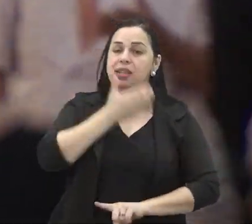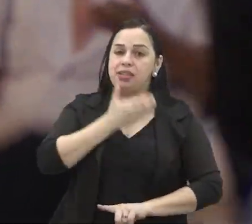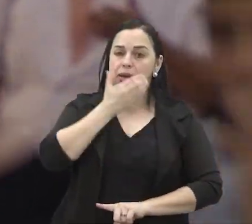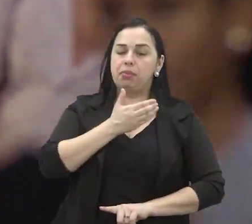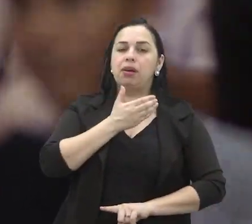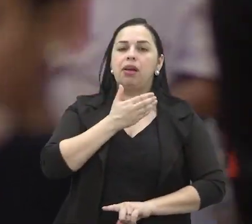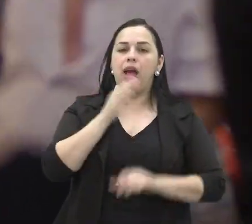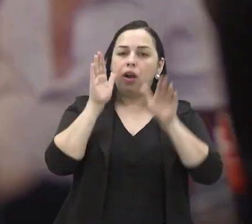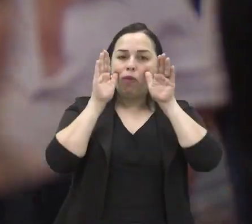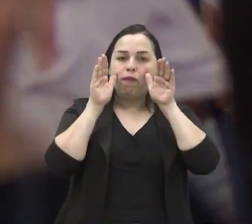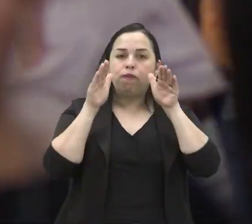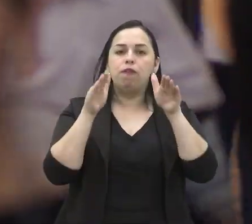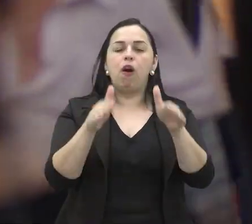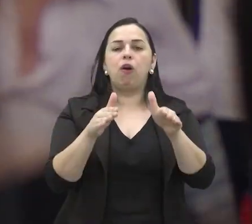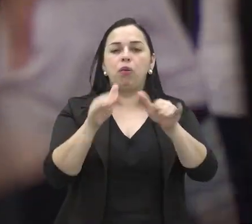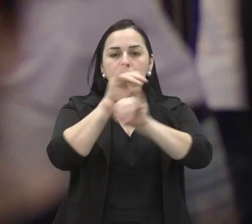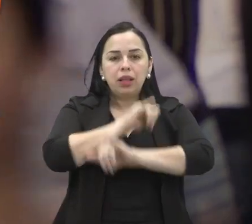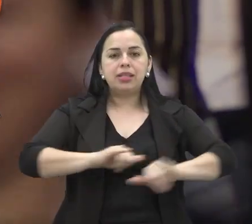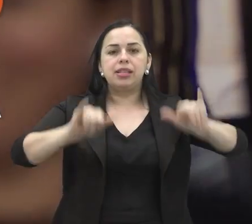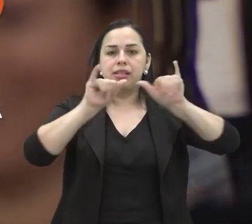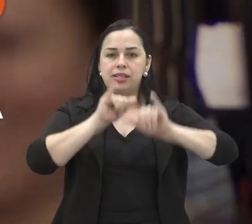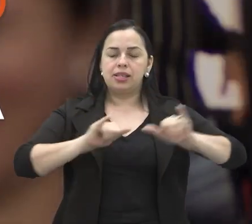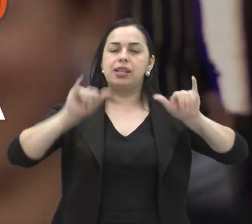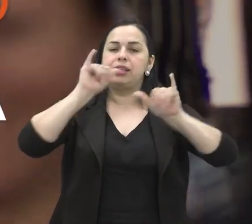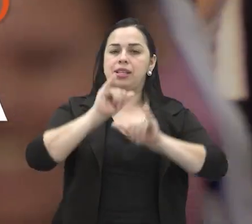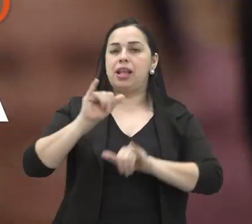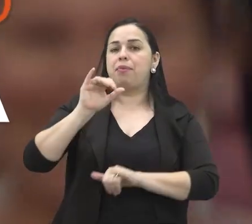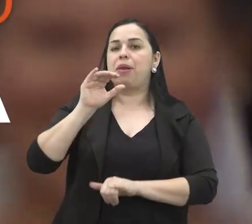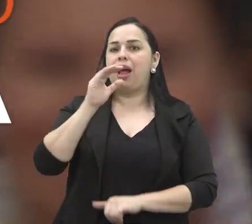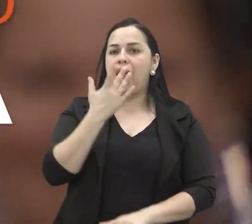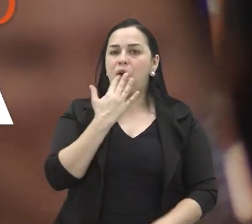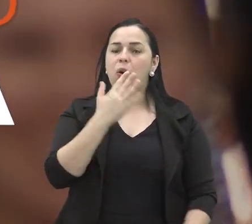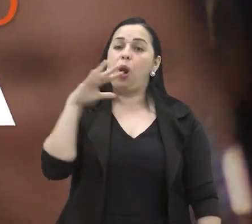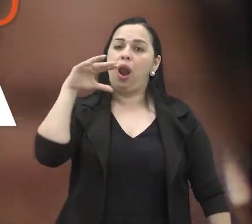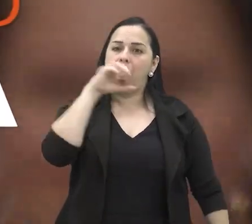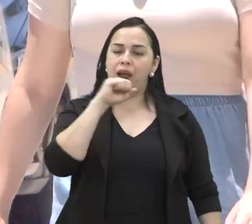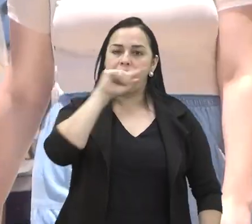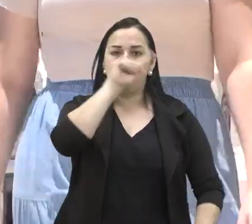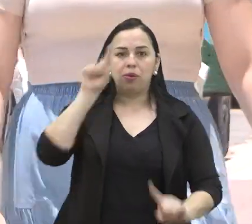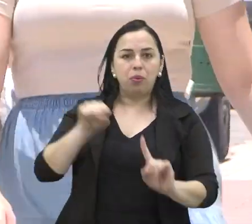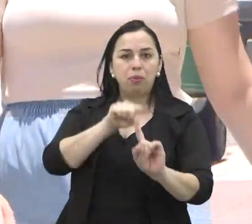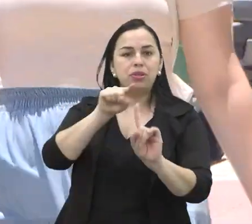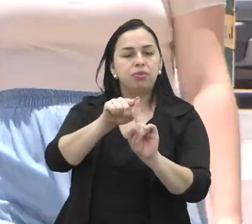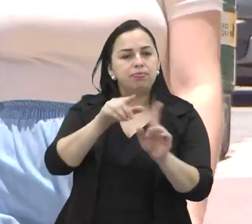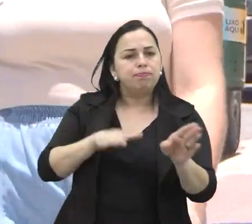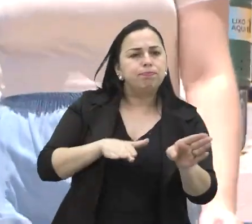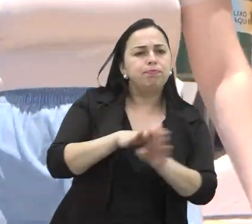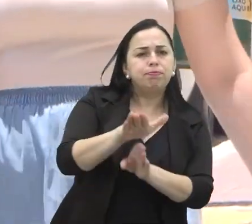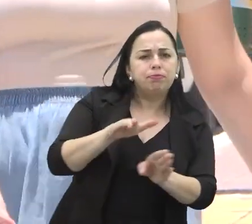é dedicado à prevenção da doença, com a campanha Dezembro Laranja. O